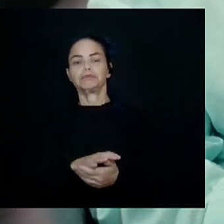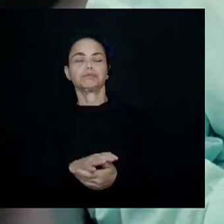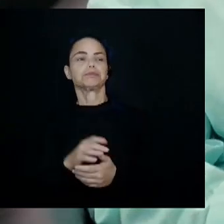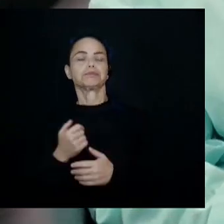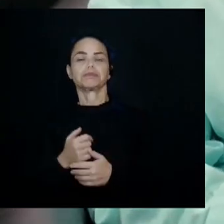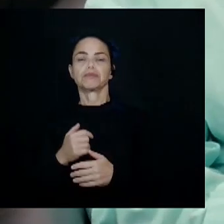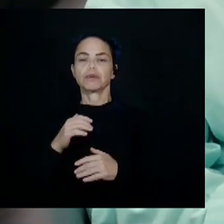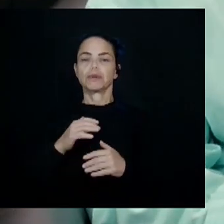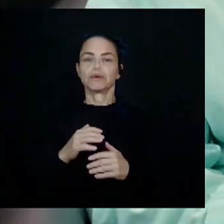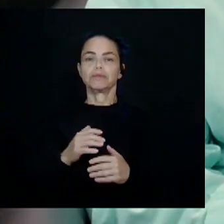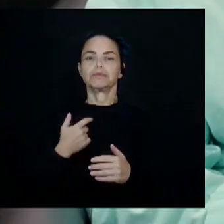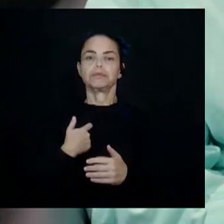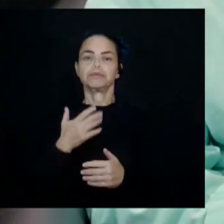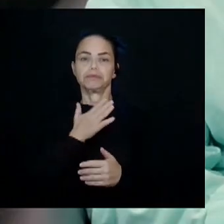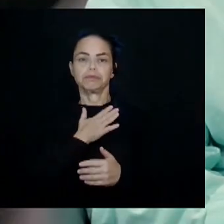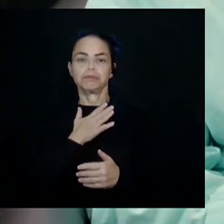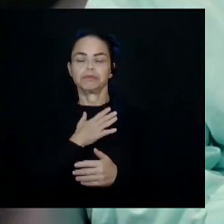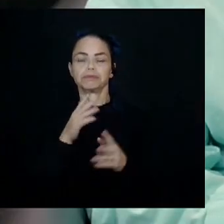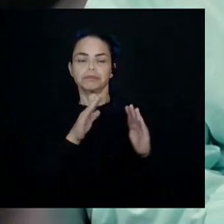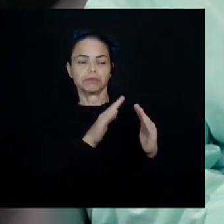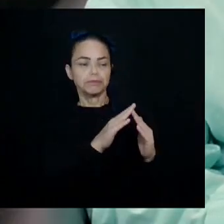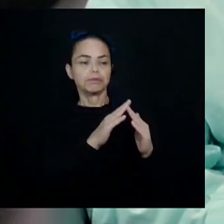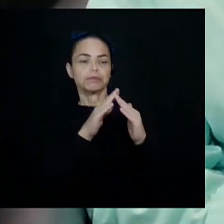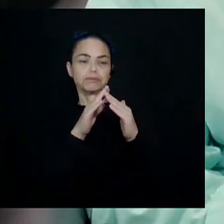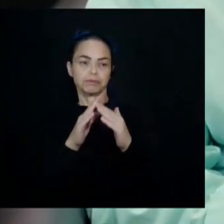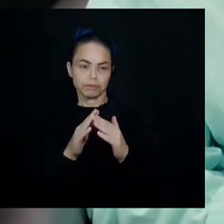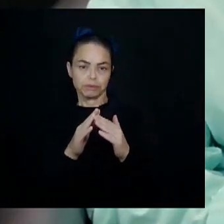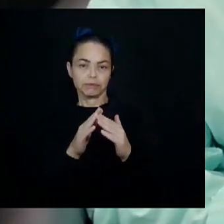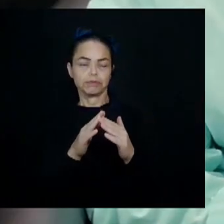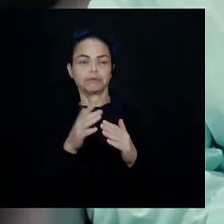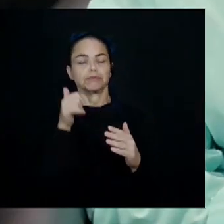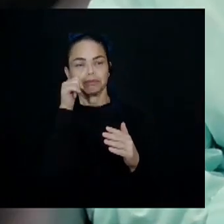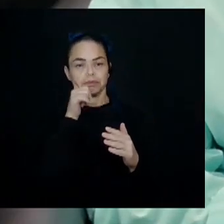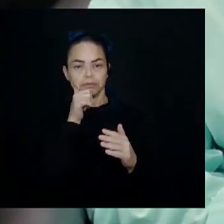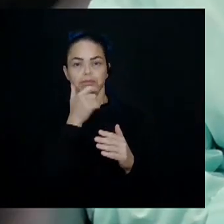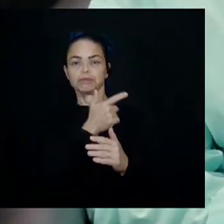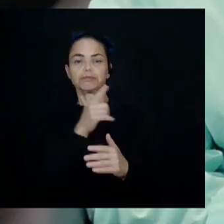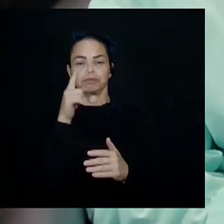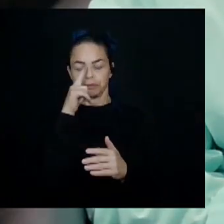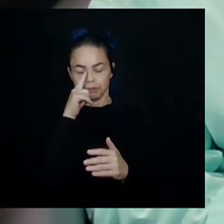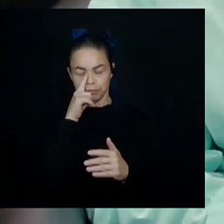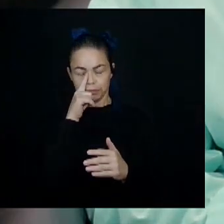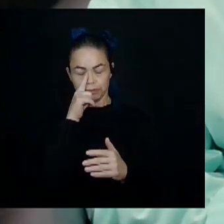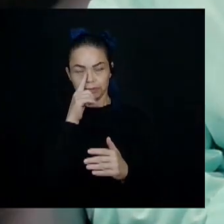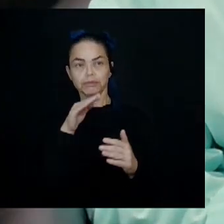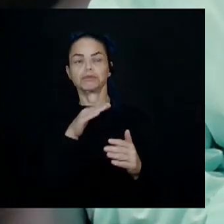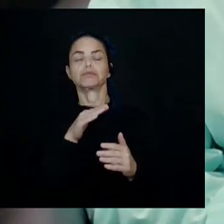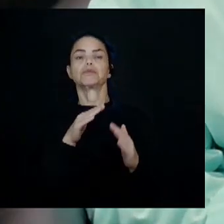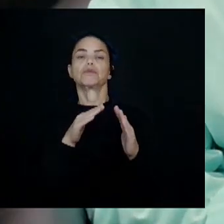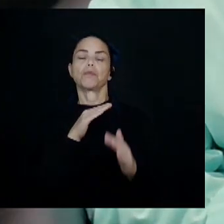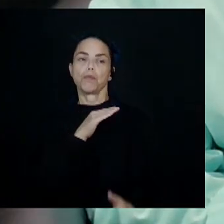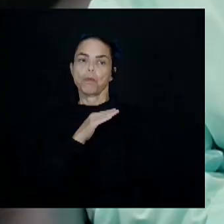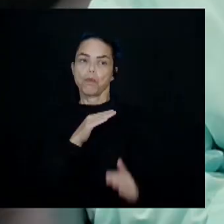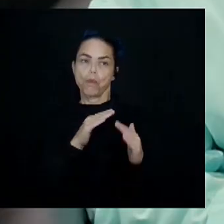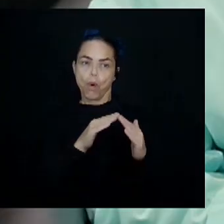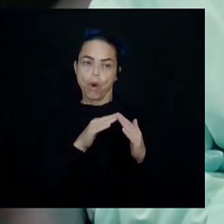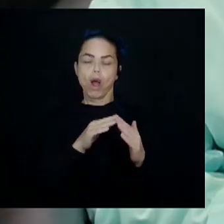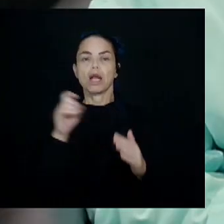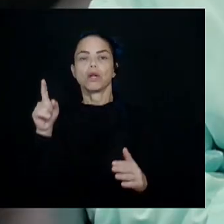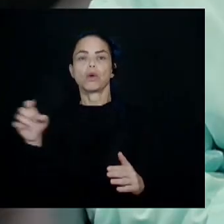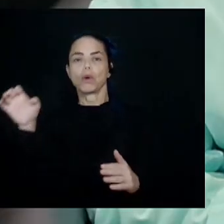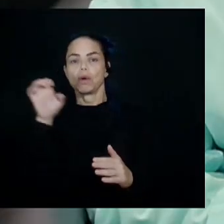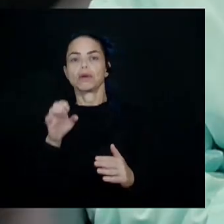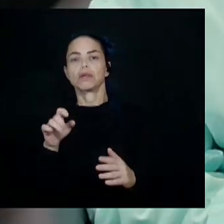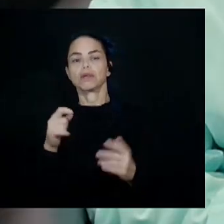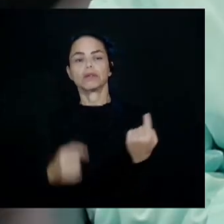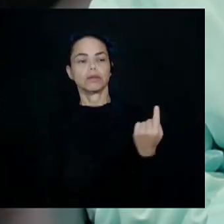é a minha vizinha, não tem a mãe mora em outro estado, o pai, a família, está sozinho, a gente